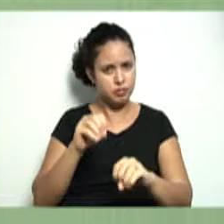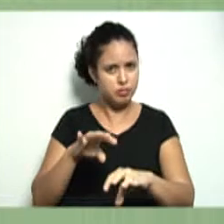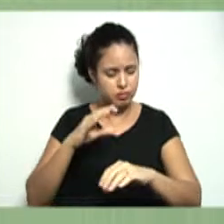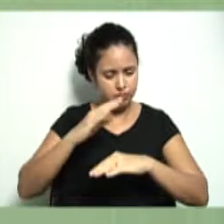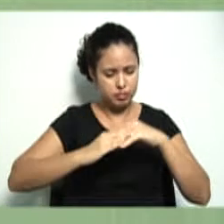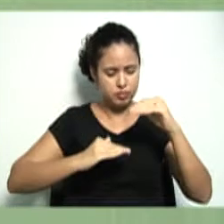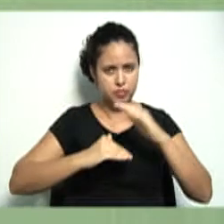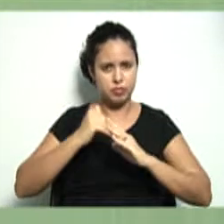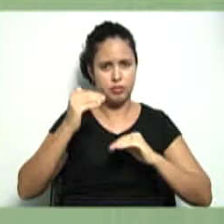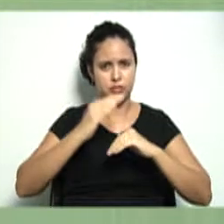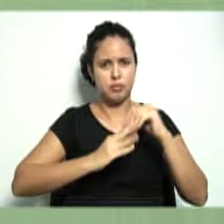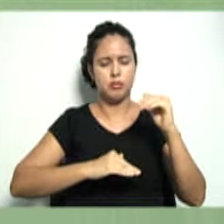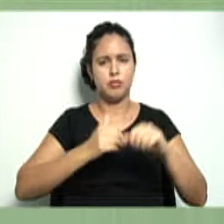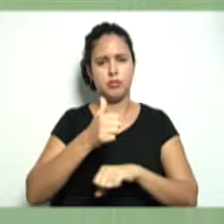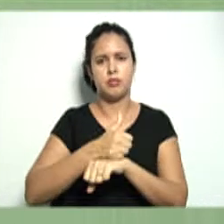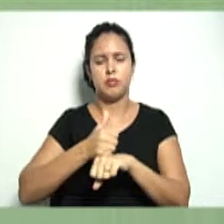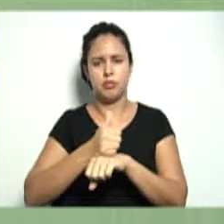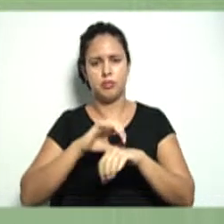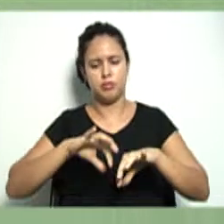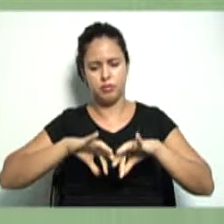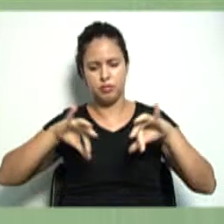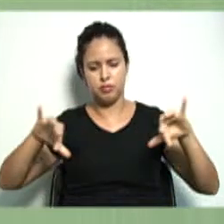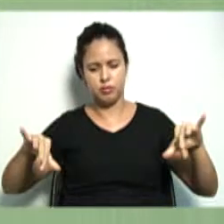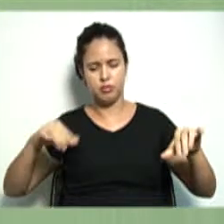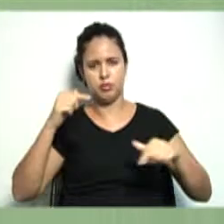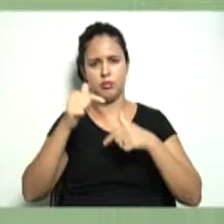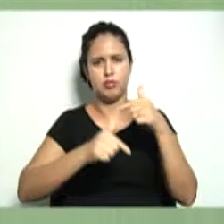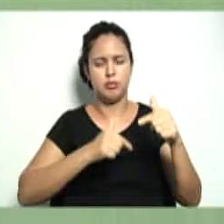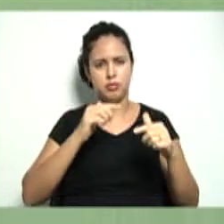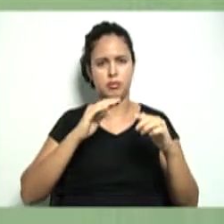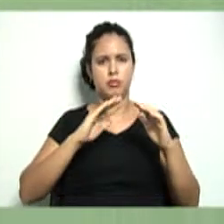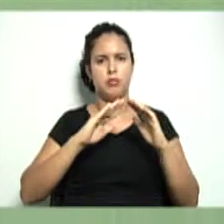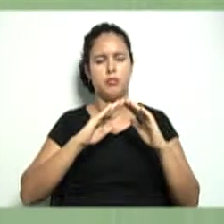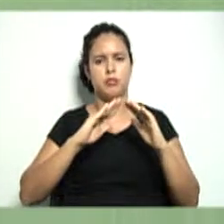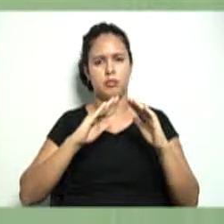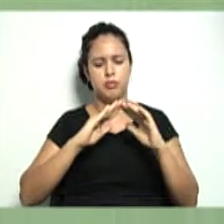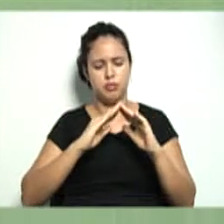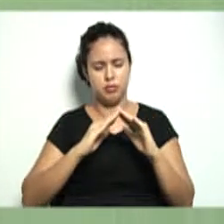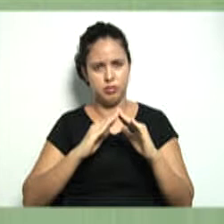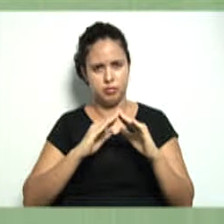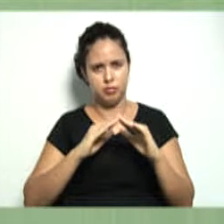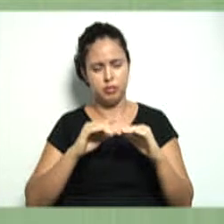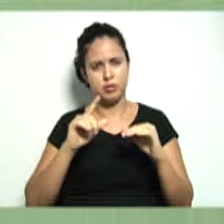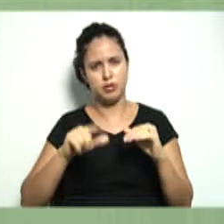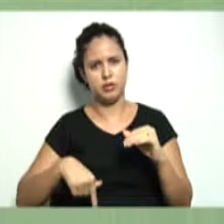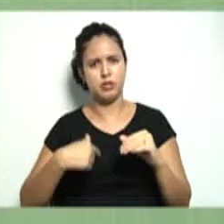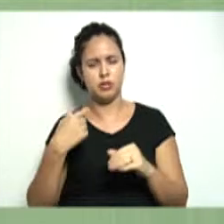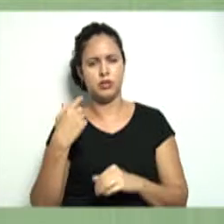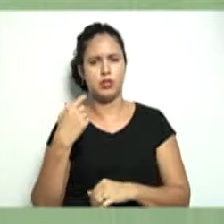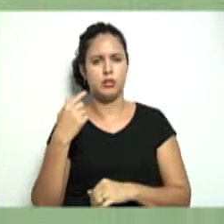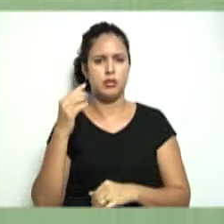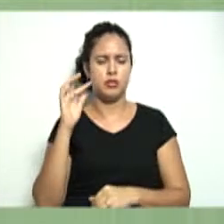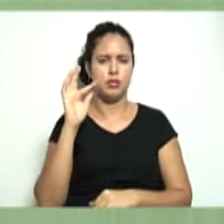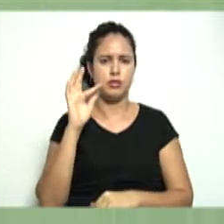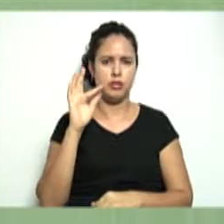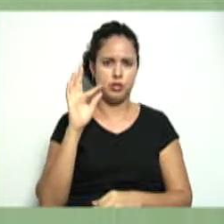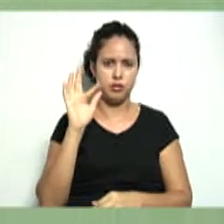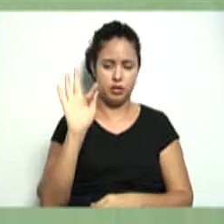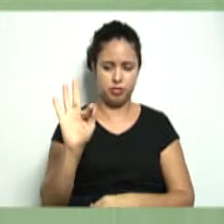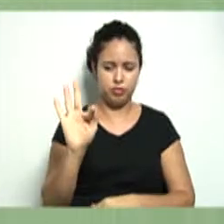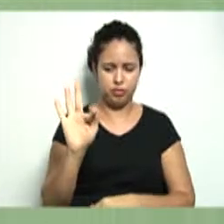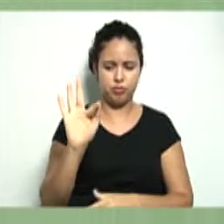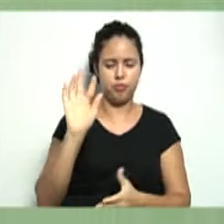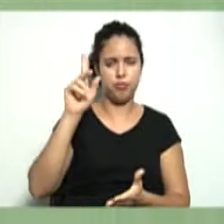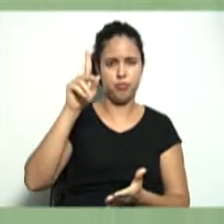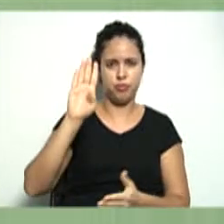e divisão das atividades do lar não combina. Essa aqui, ela é falsa.